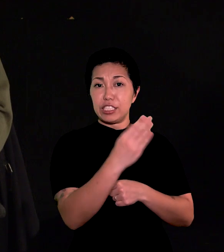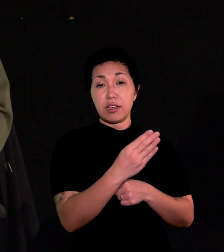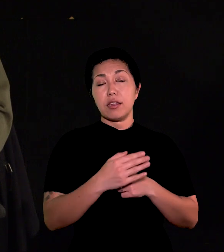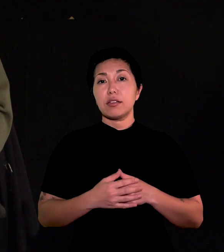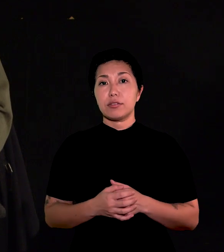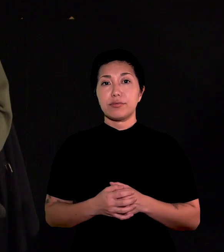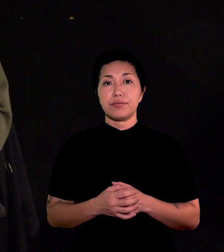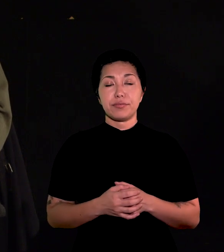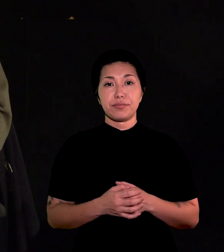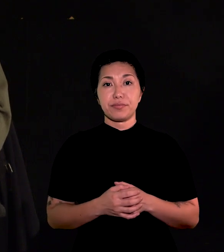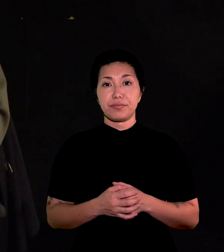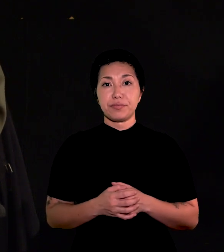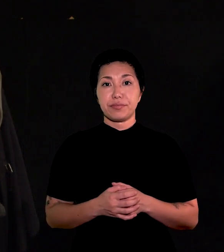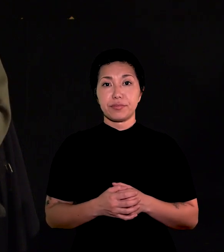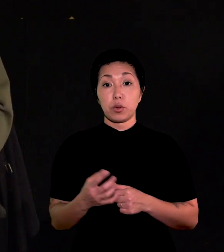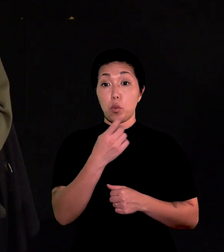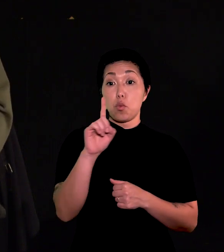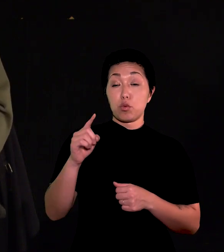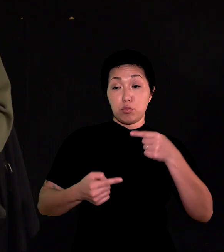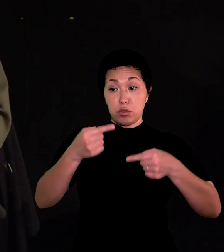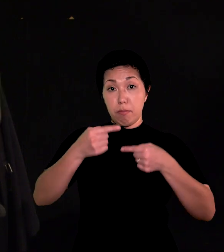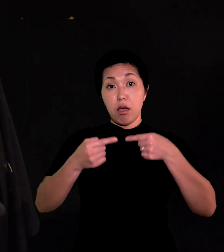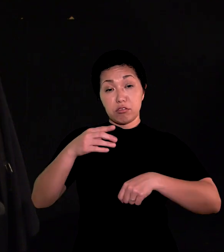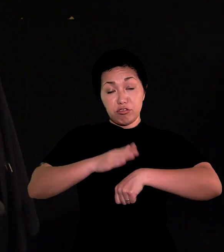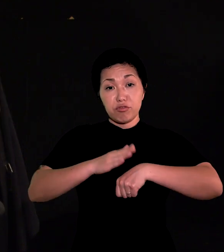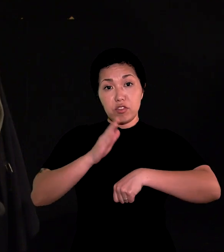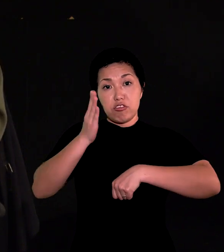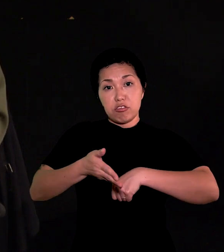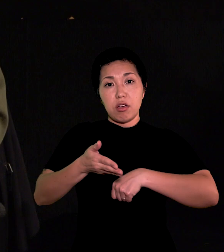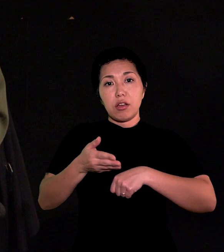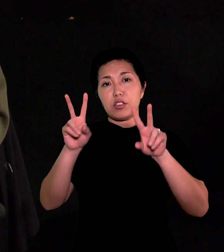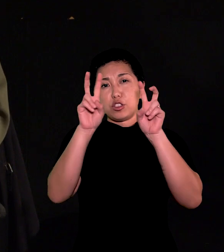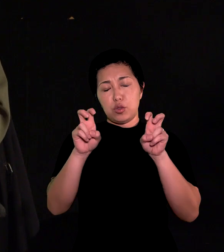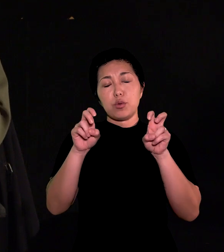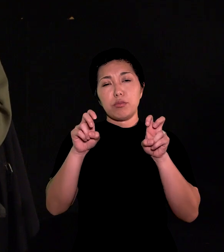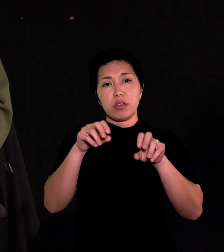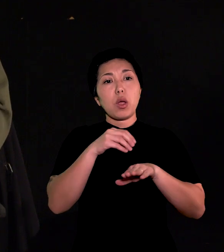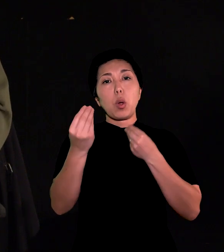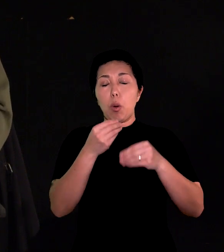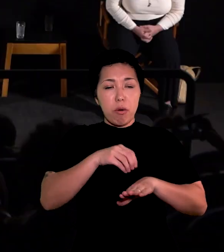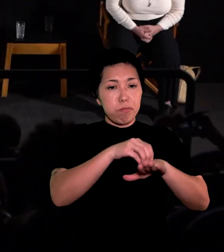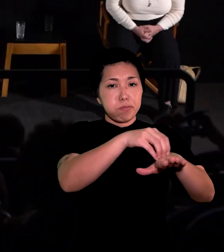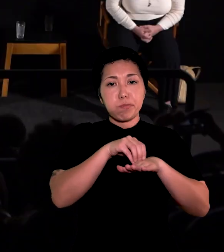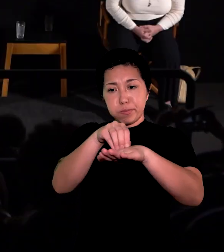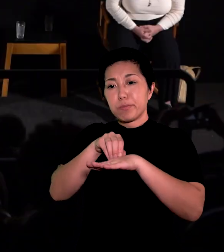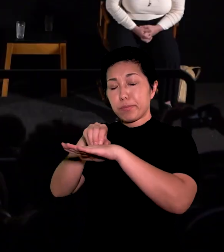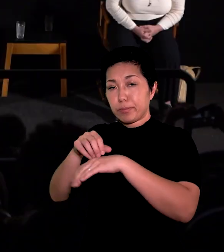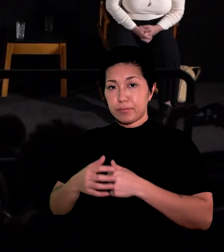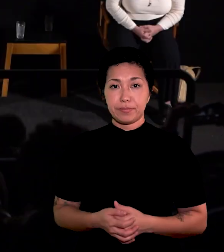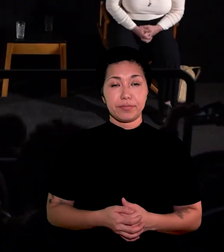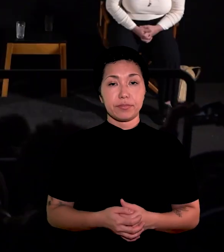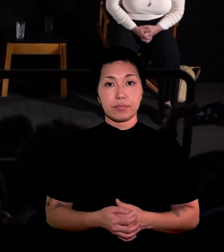tem uma ligação direta com o último debate que a gente fez em relação à mobilidade,